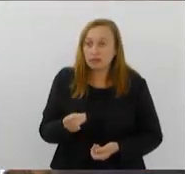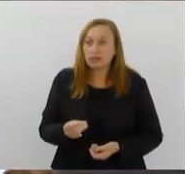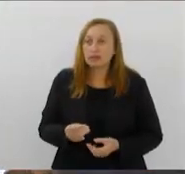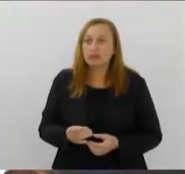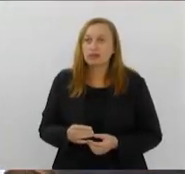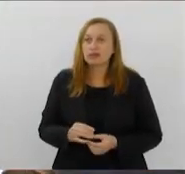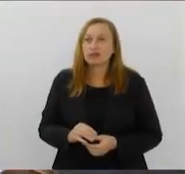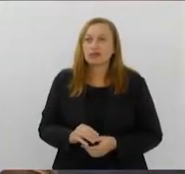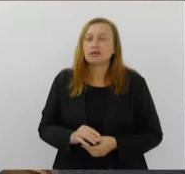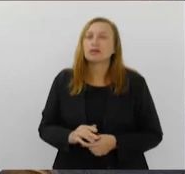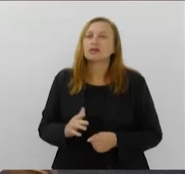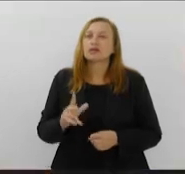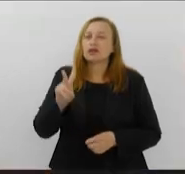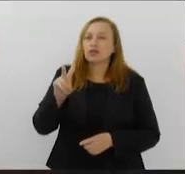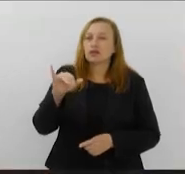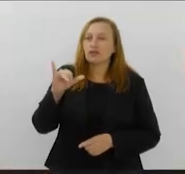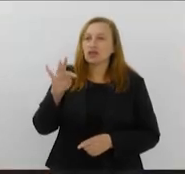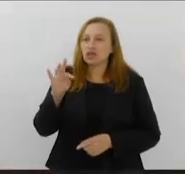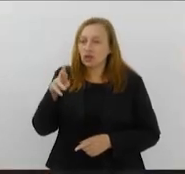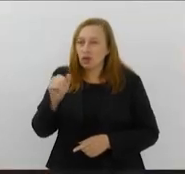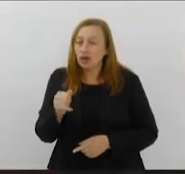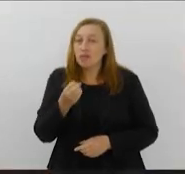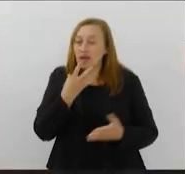Vitória, seja bem-vinda. Desculpa